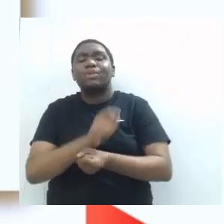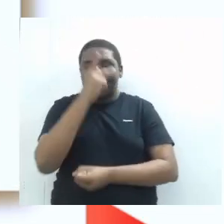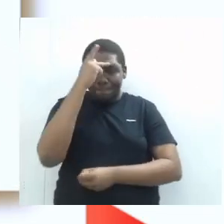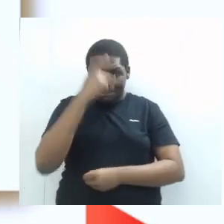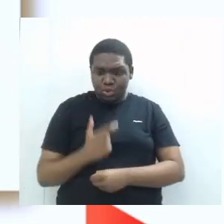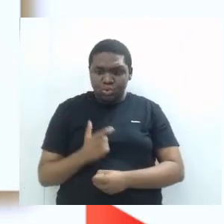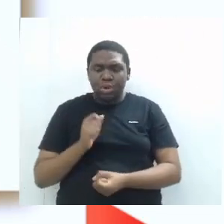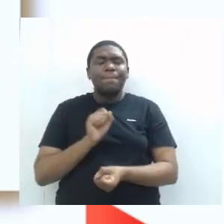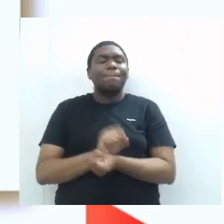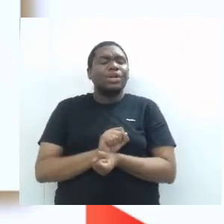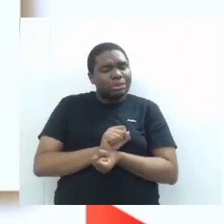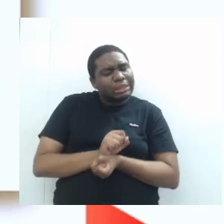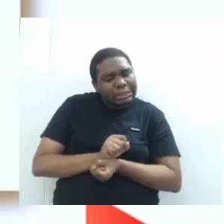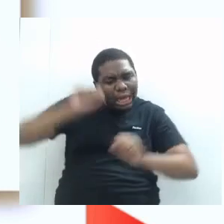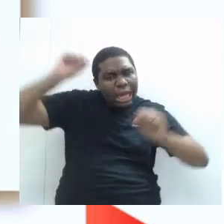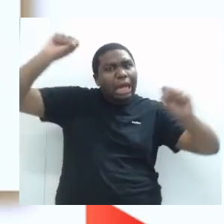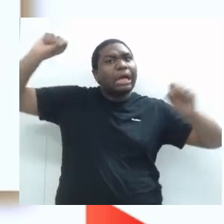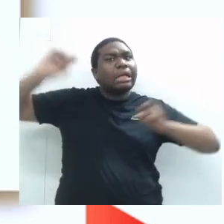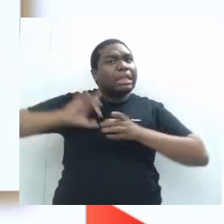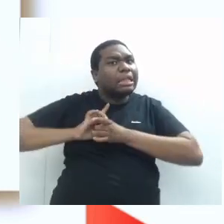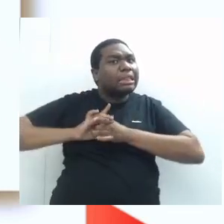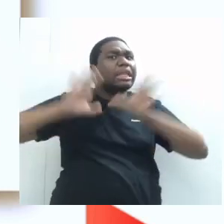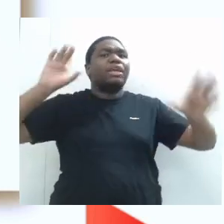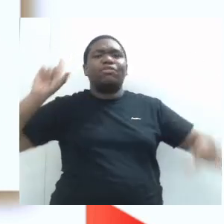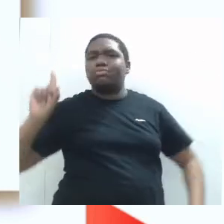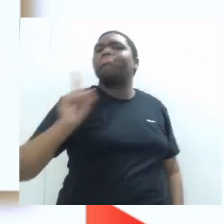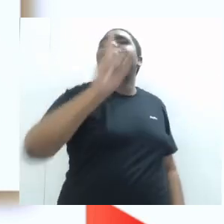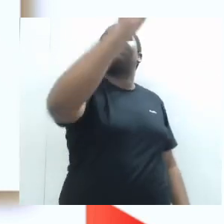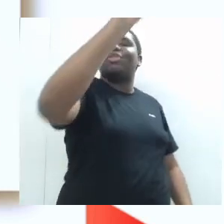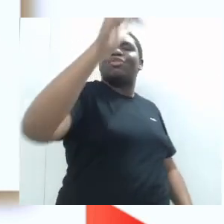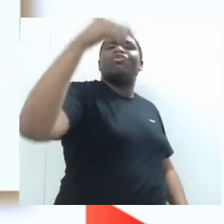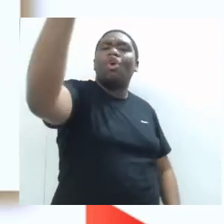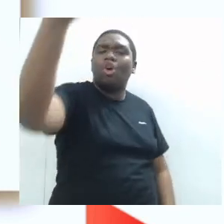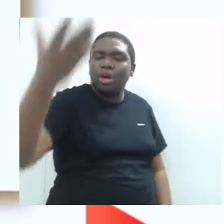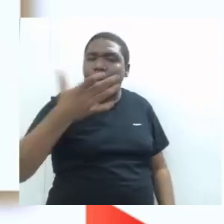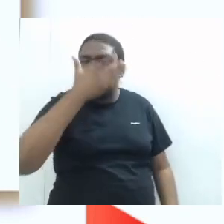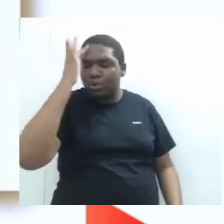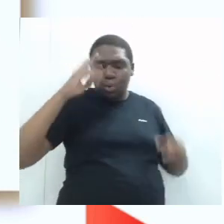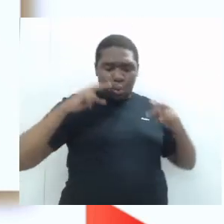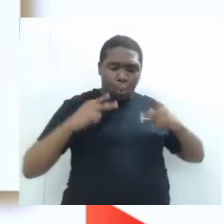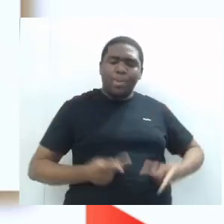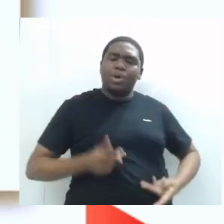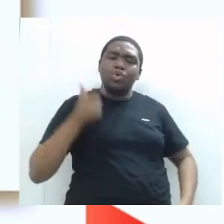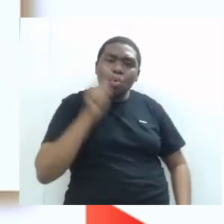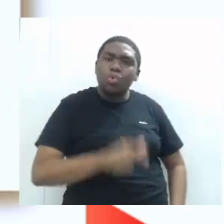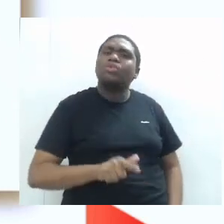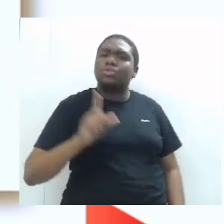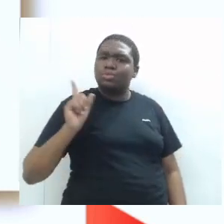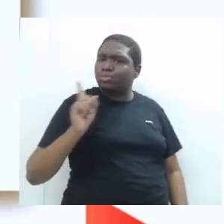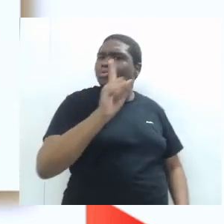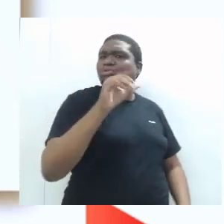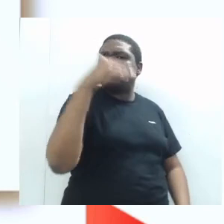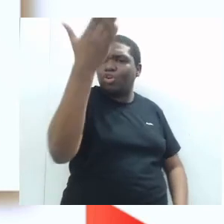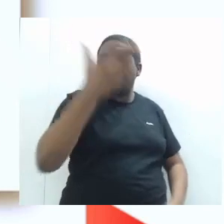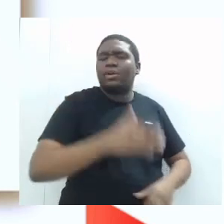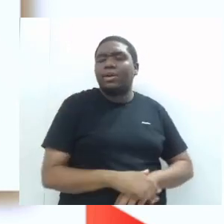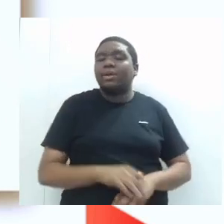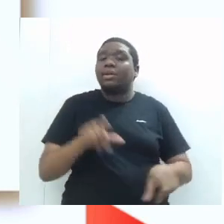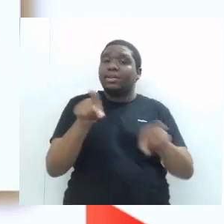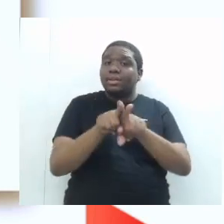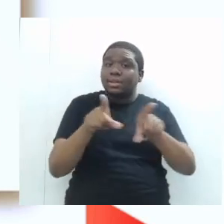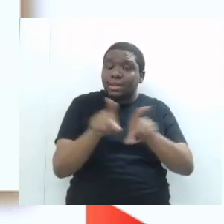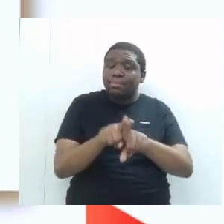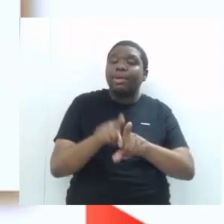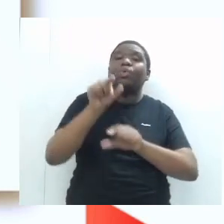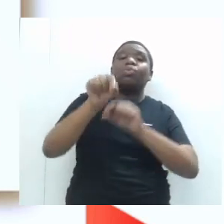se liberta e sai da caverna? Aquele ser humano que conseguiu sair da caverna. Outro ponto, o que é o